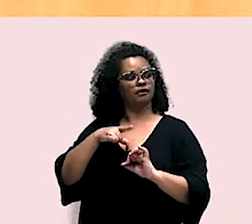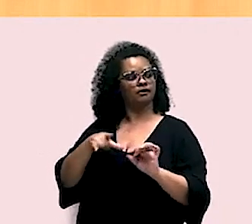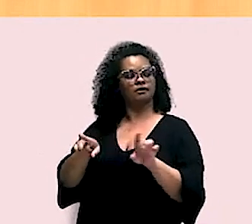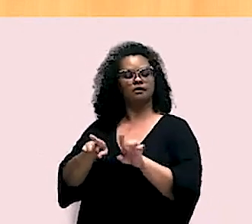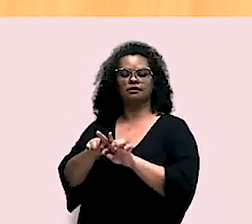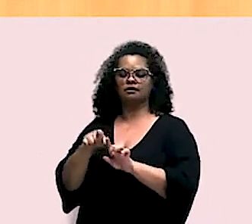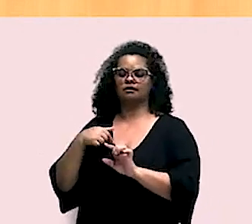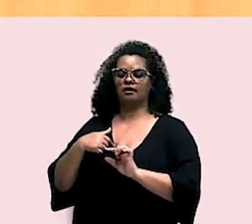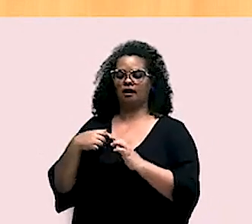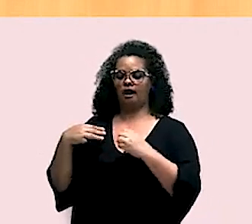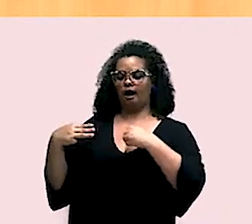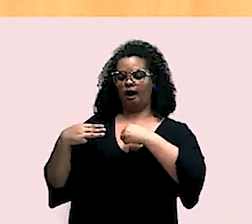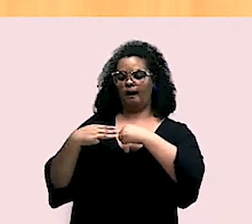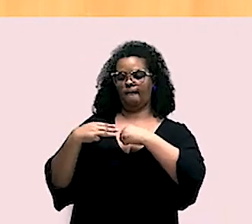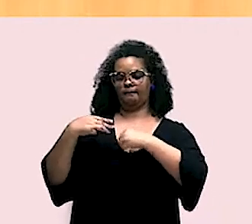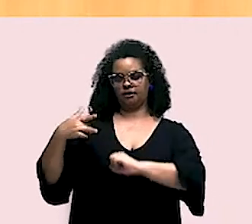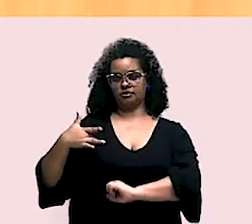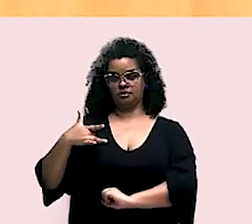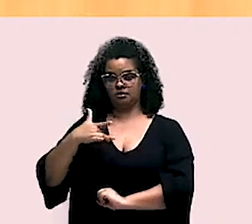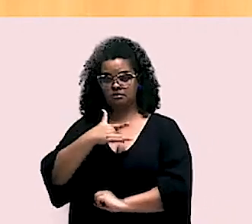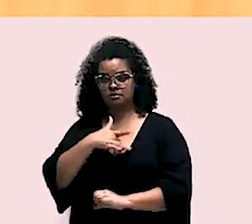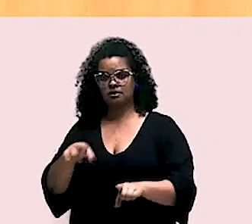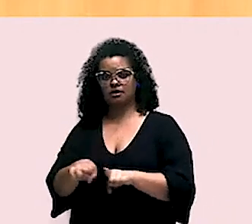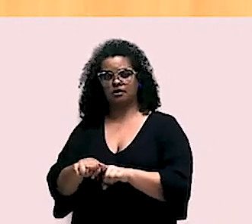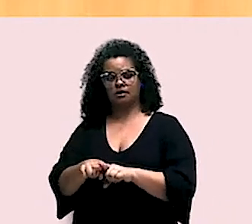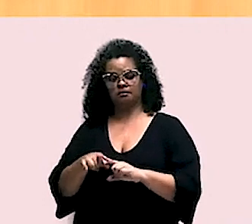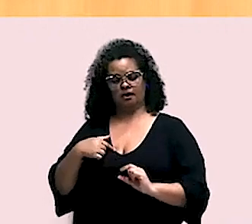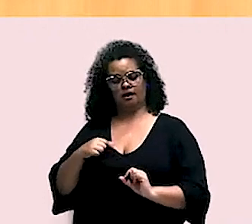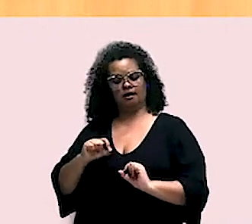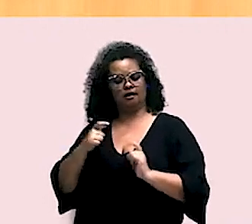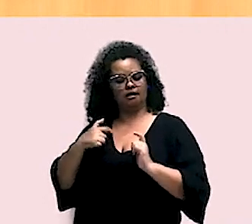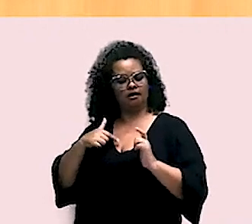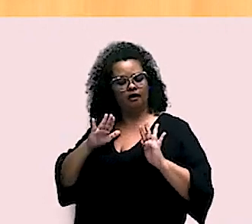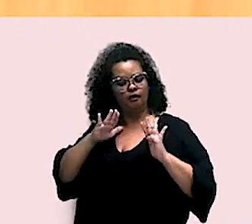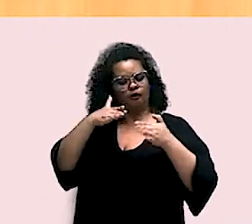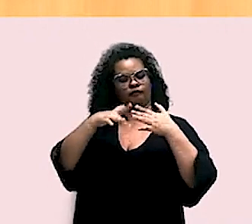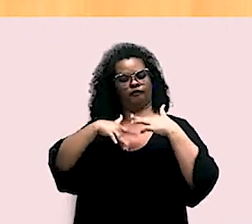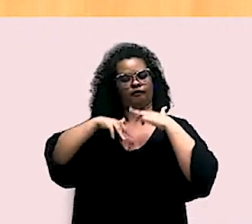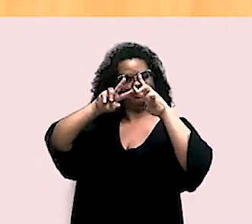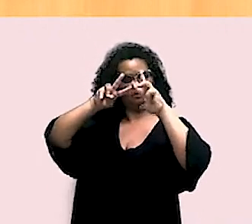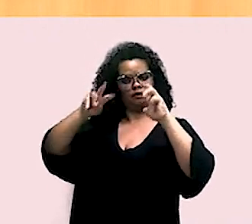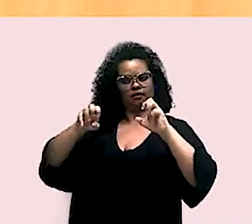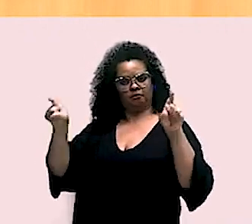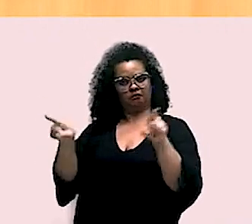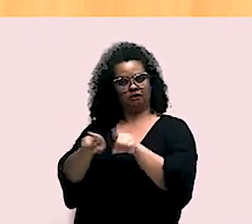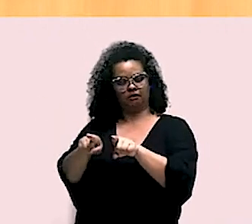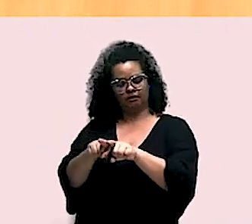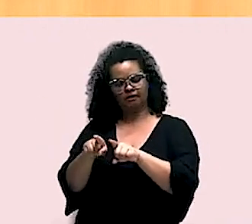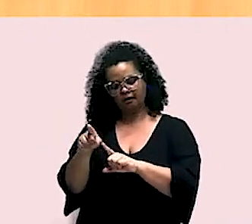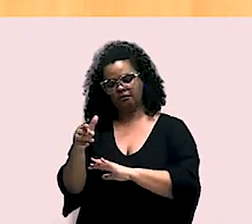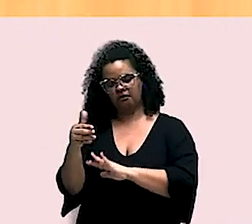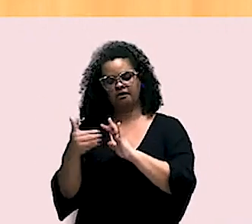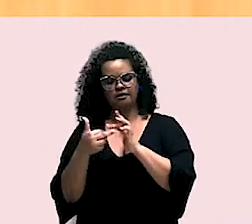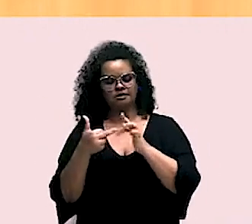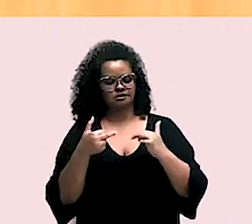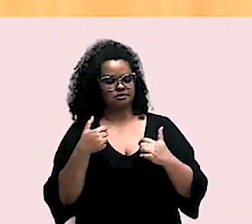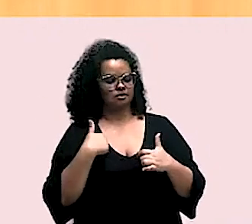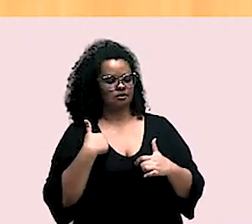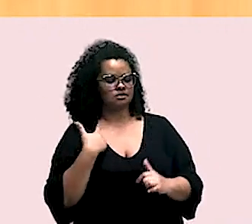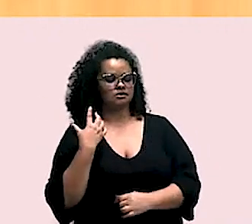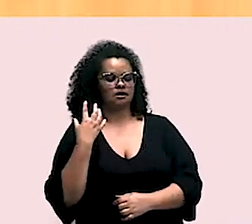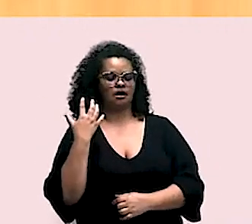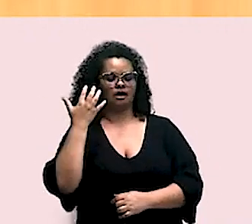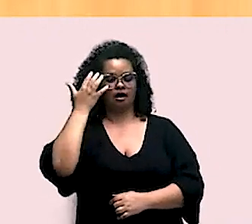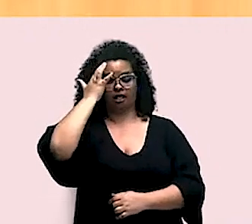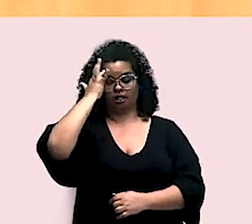Saúde, relacionados ao tema, lógico, protocolos clínicos e diretrizes terapêuticas, também expedidos